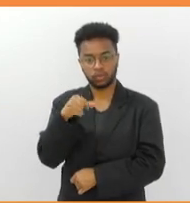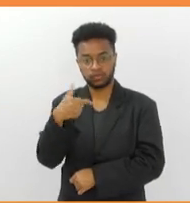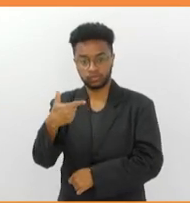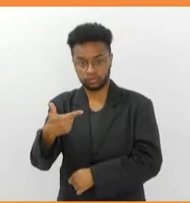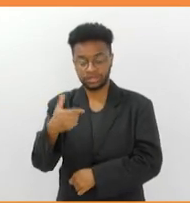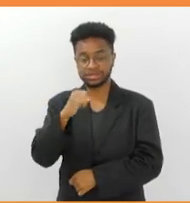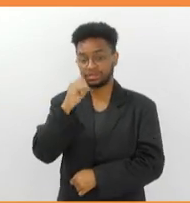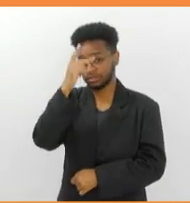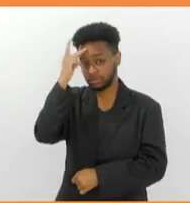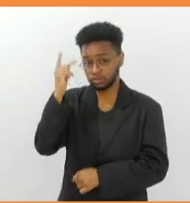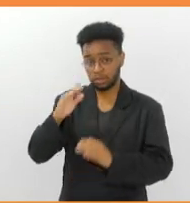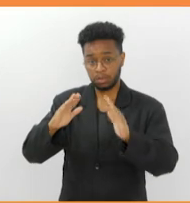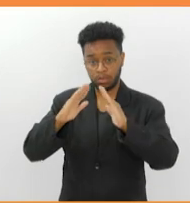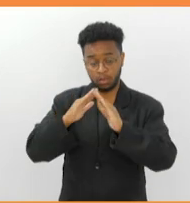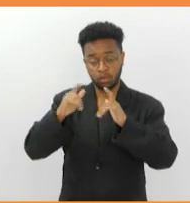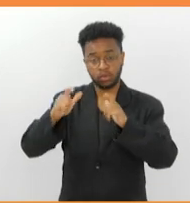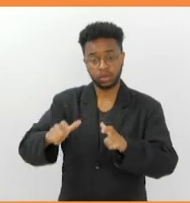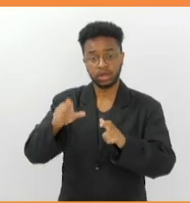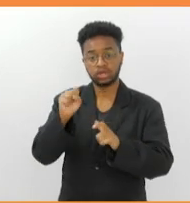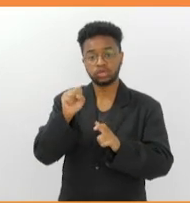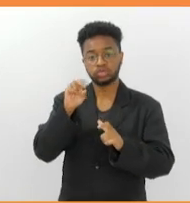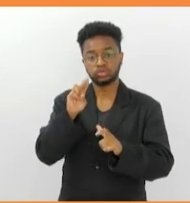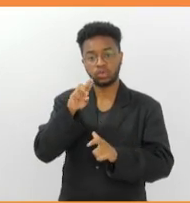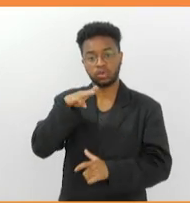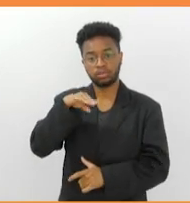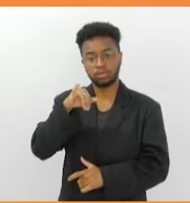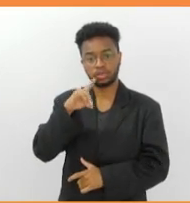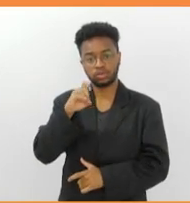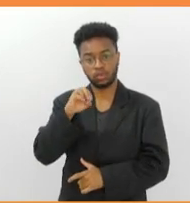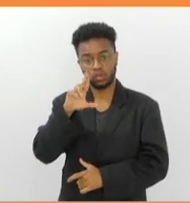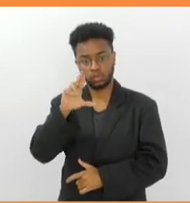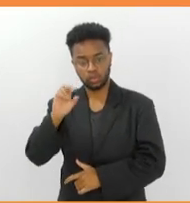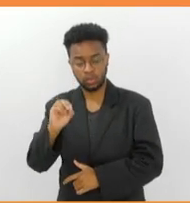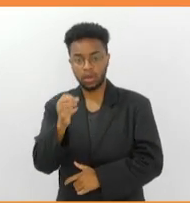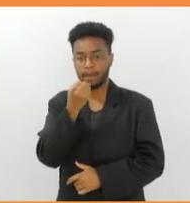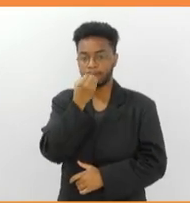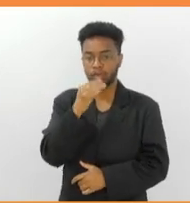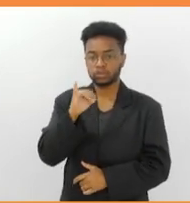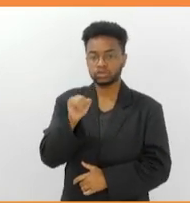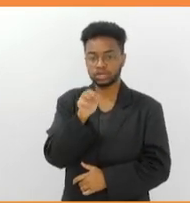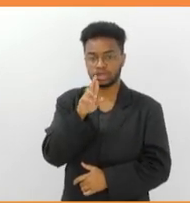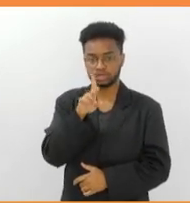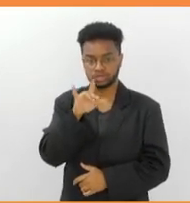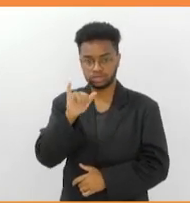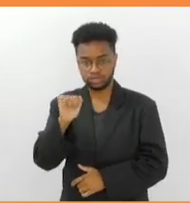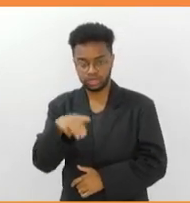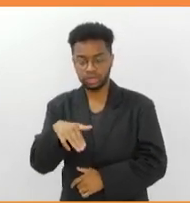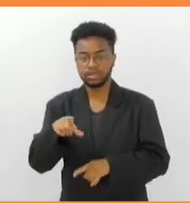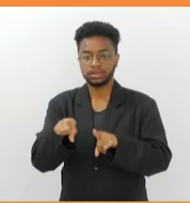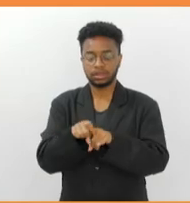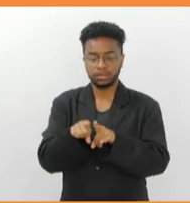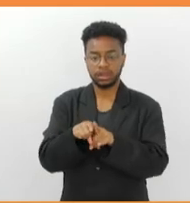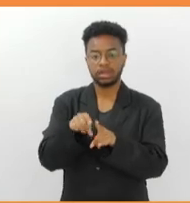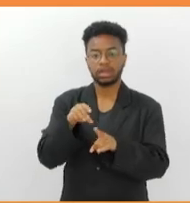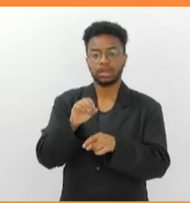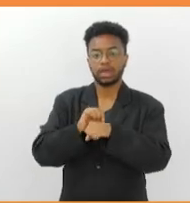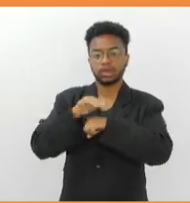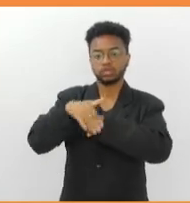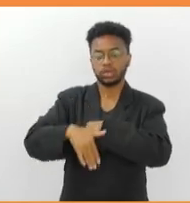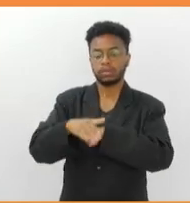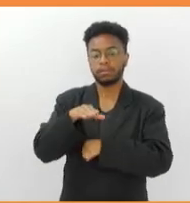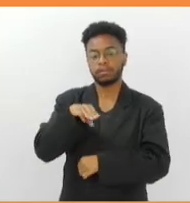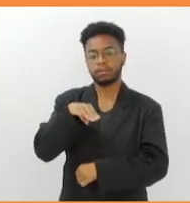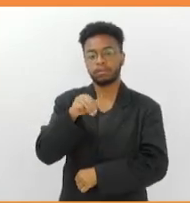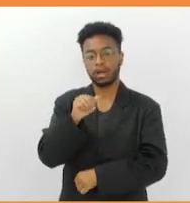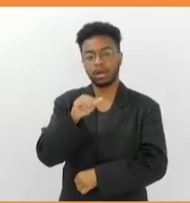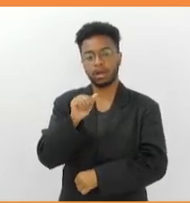do município e das cidades de Sumidouro, Bom Jardim e Cachoeiras de Macacu podem acionar o atendimento de urgência